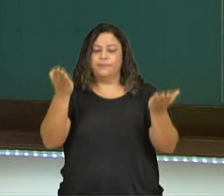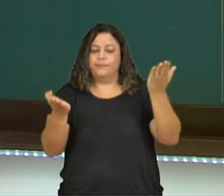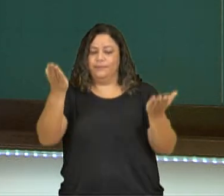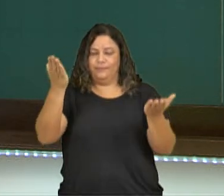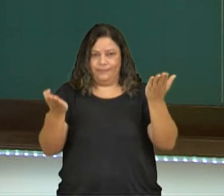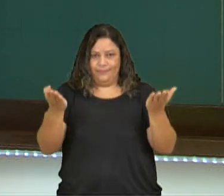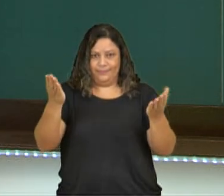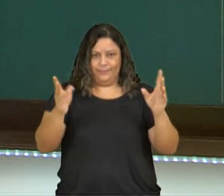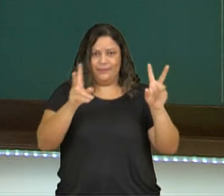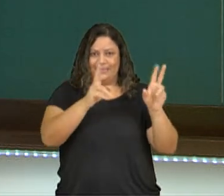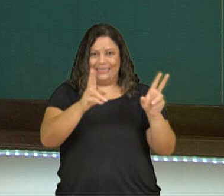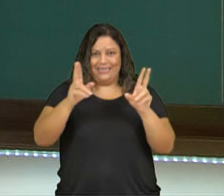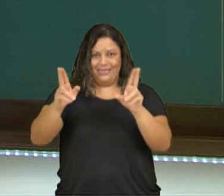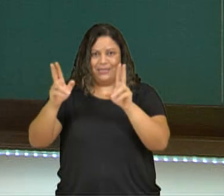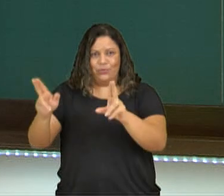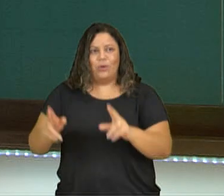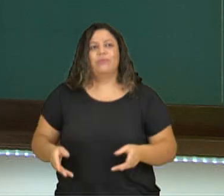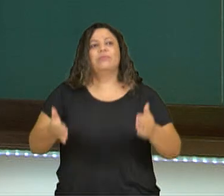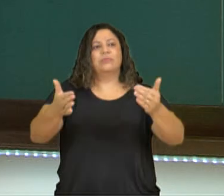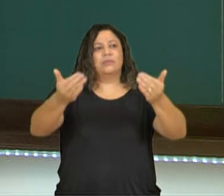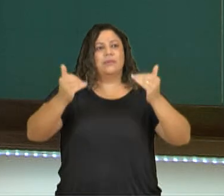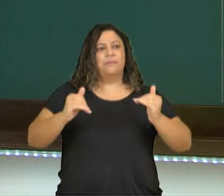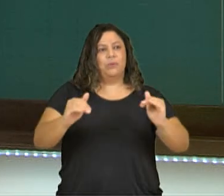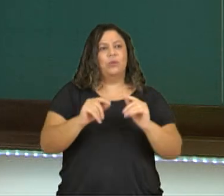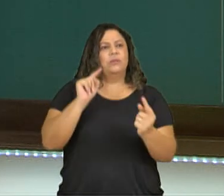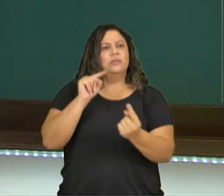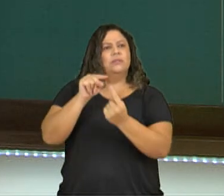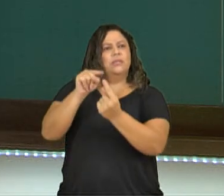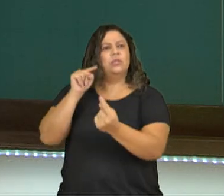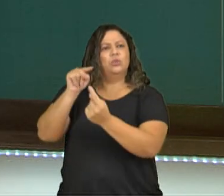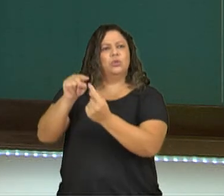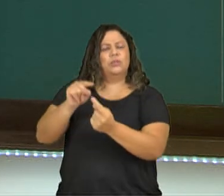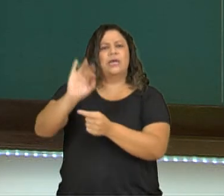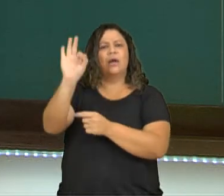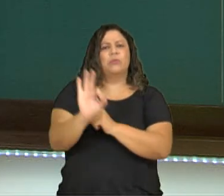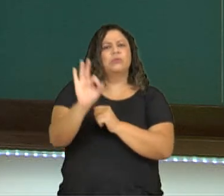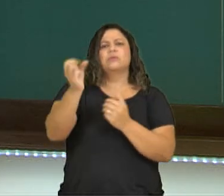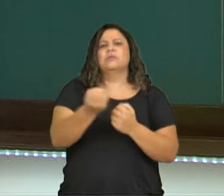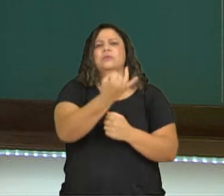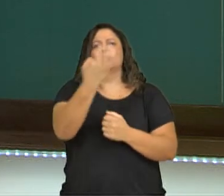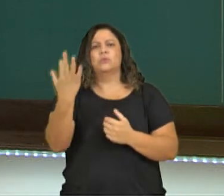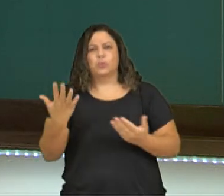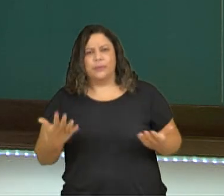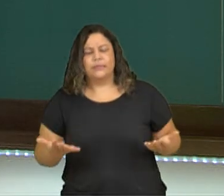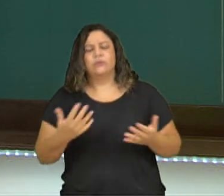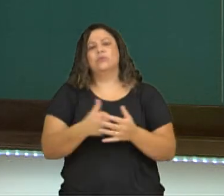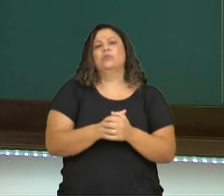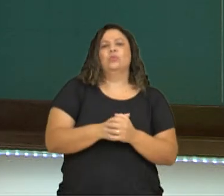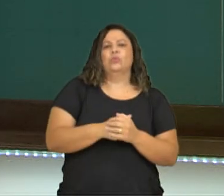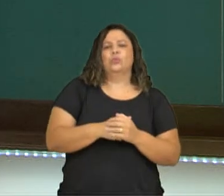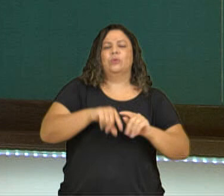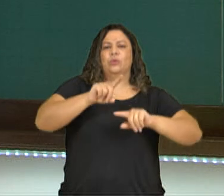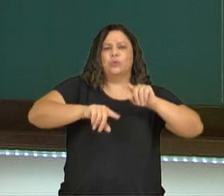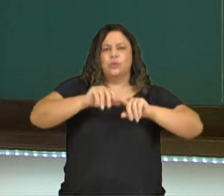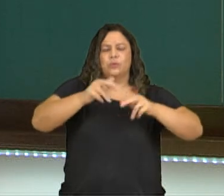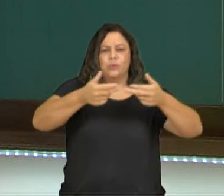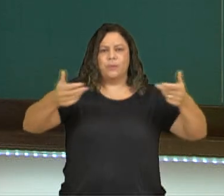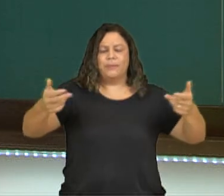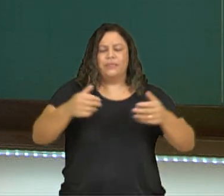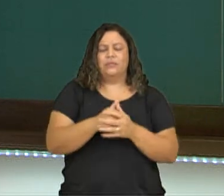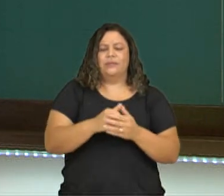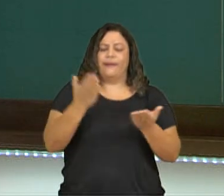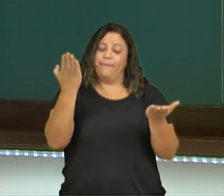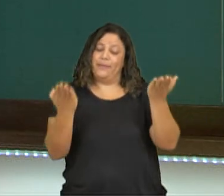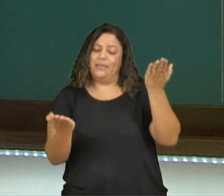equação balanceada. Ainda, identificar as proporções entre substâncias envolvidas. A partir do balanceamento,